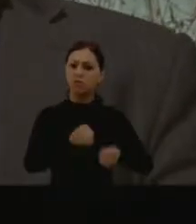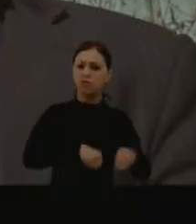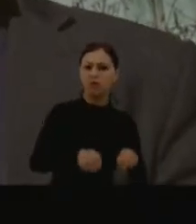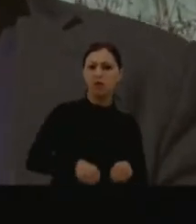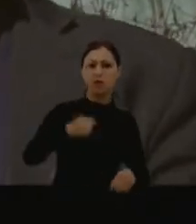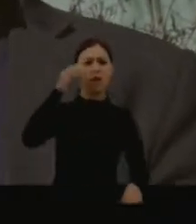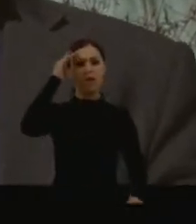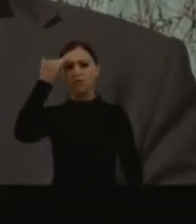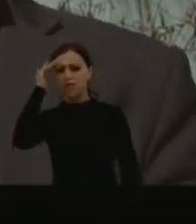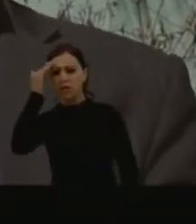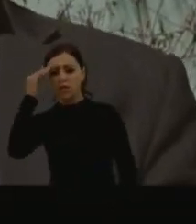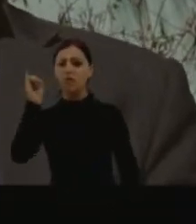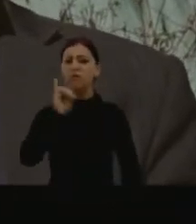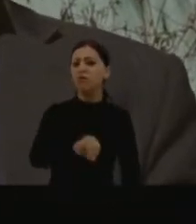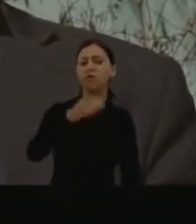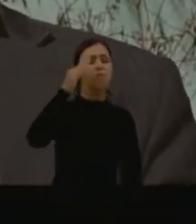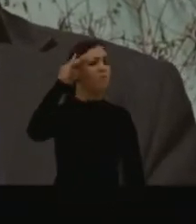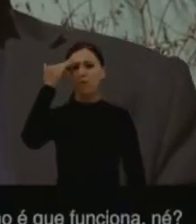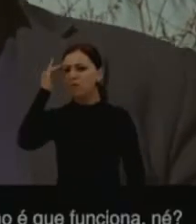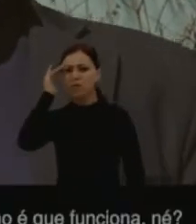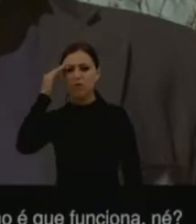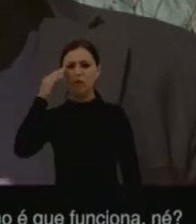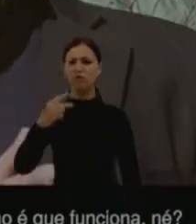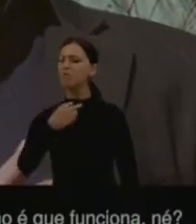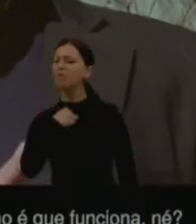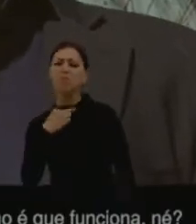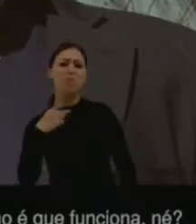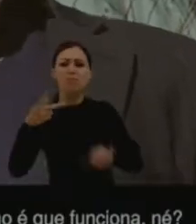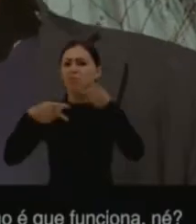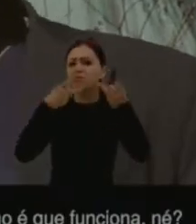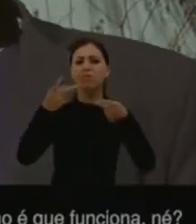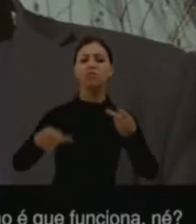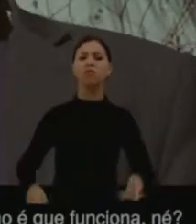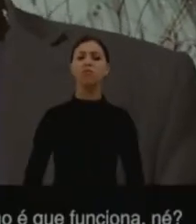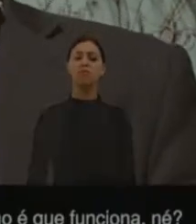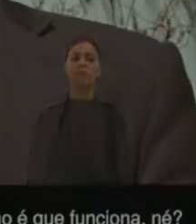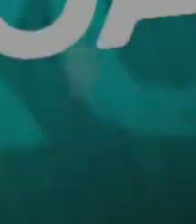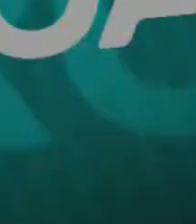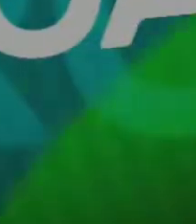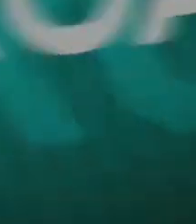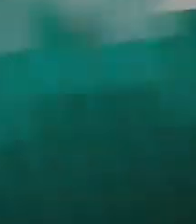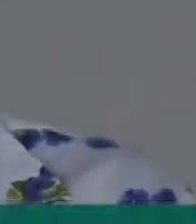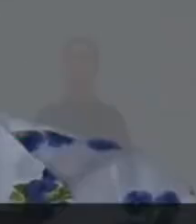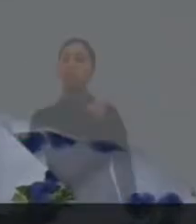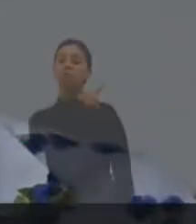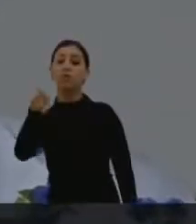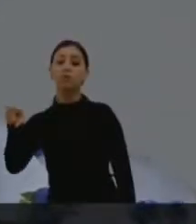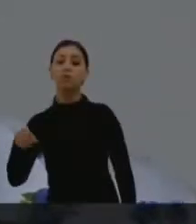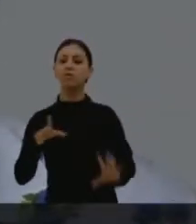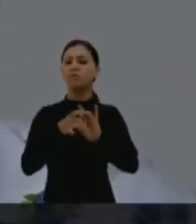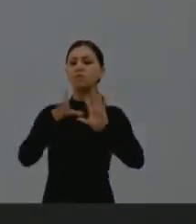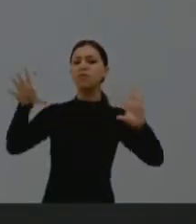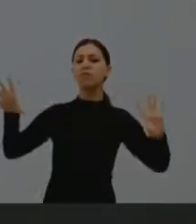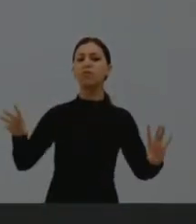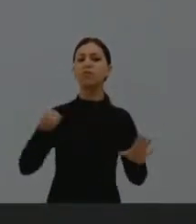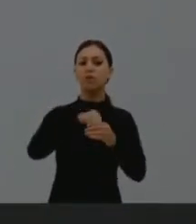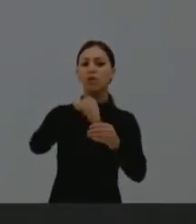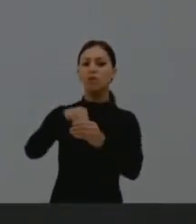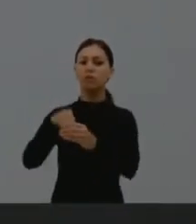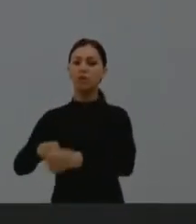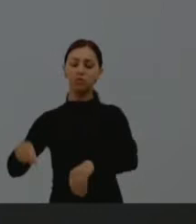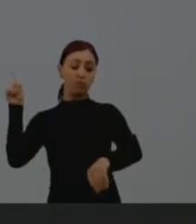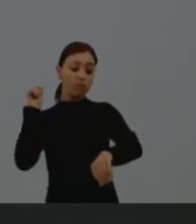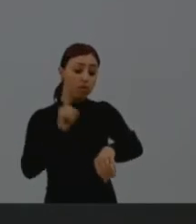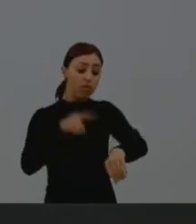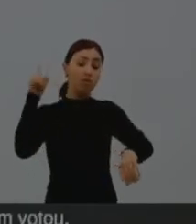bike, entendeu? Entender como é que é. Não pode falar, eu vou fazer tal coisa, mas você não entende como funciona, né? Você é livre para votar